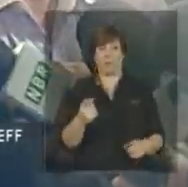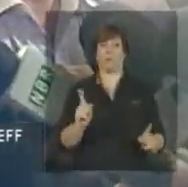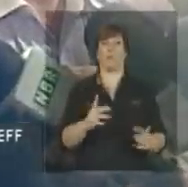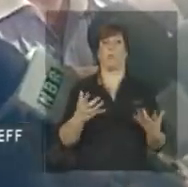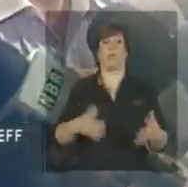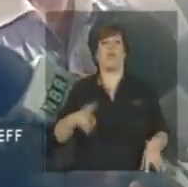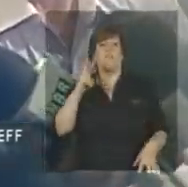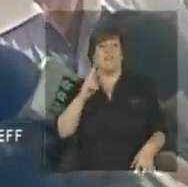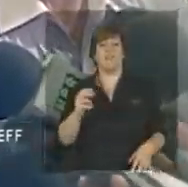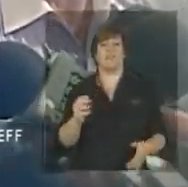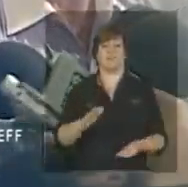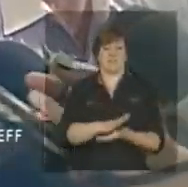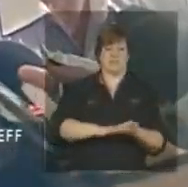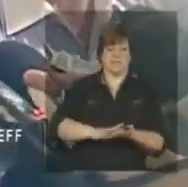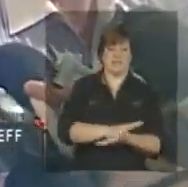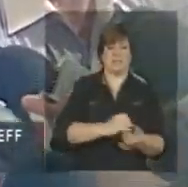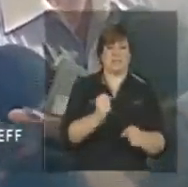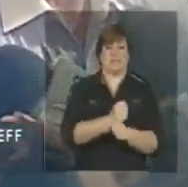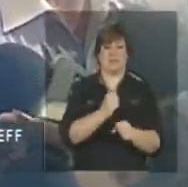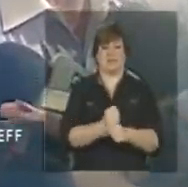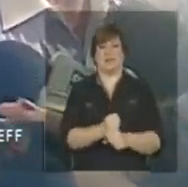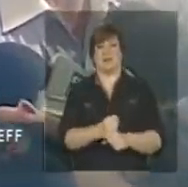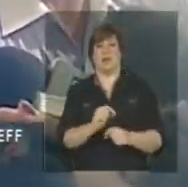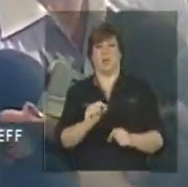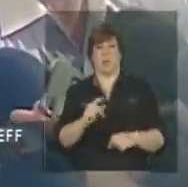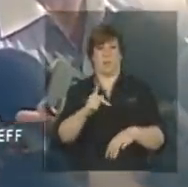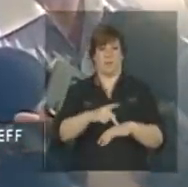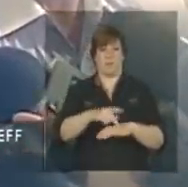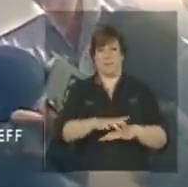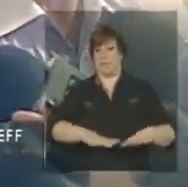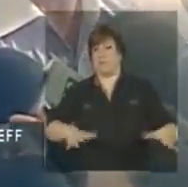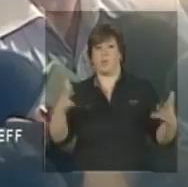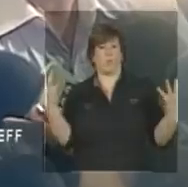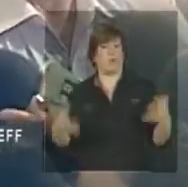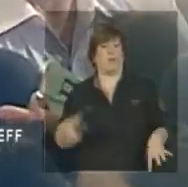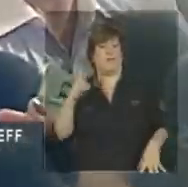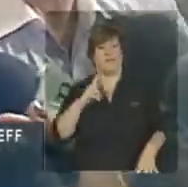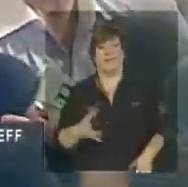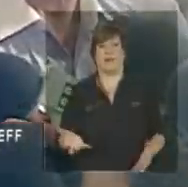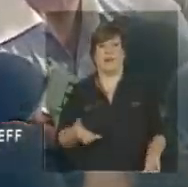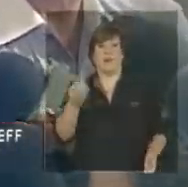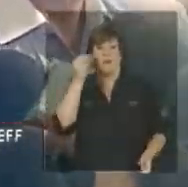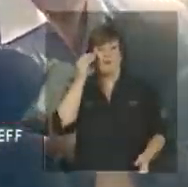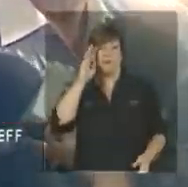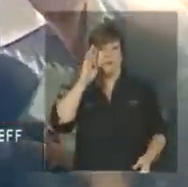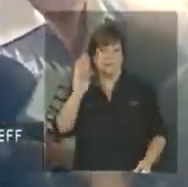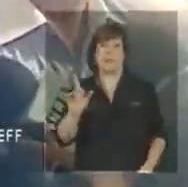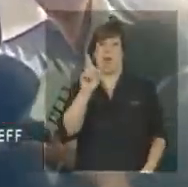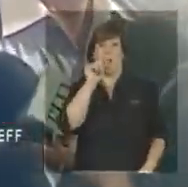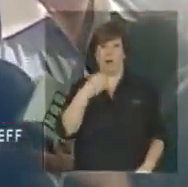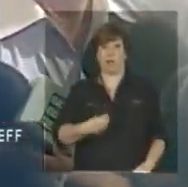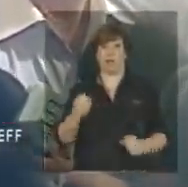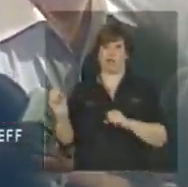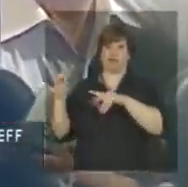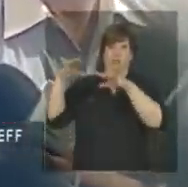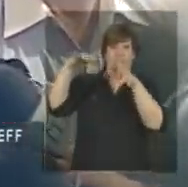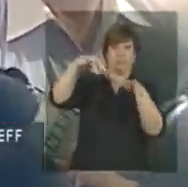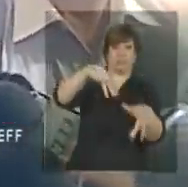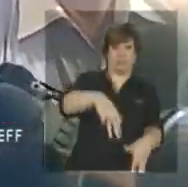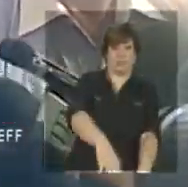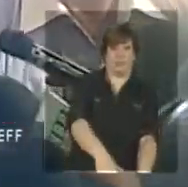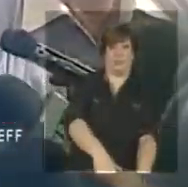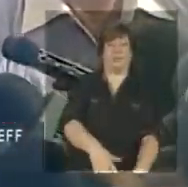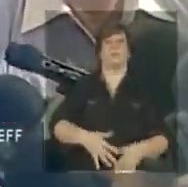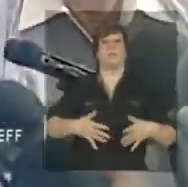ver cimento armado, não quer ver o concreto, não quer ver a estação elevatória, quer ver a água chegando.